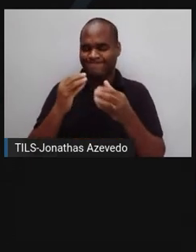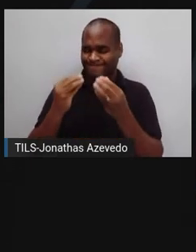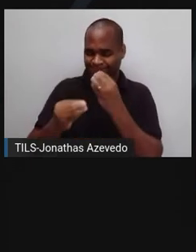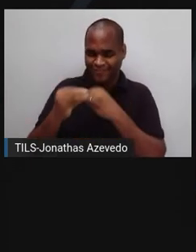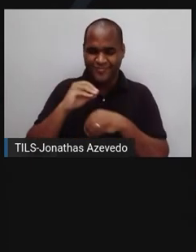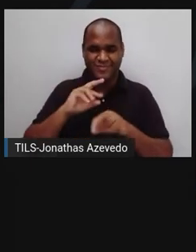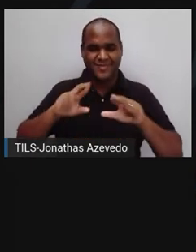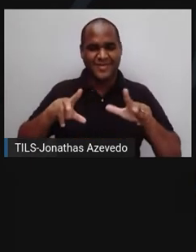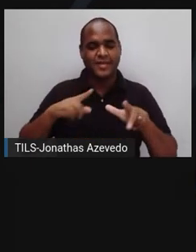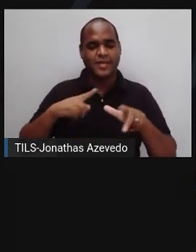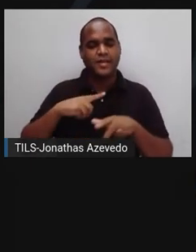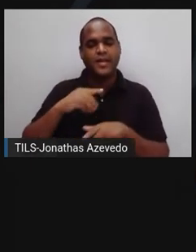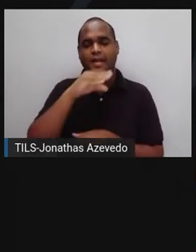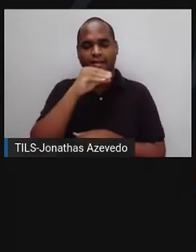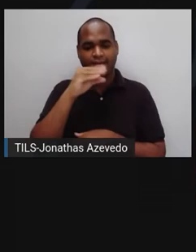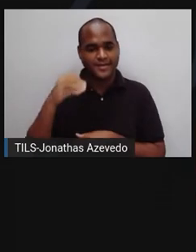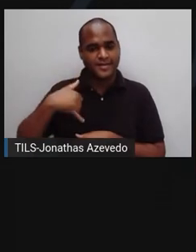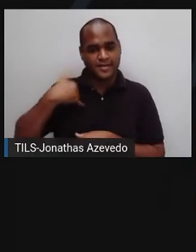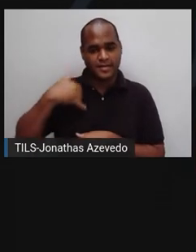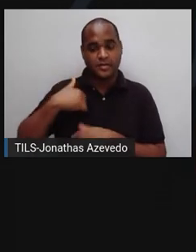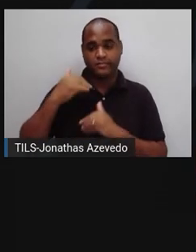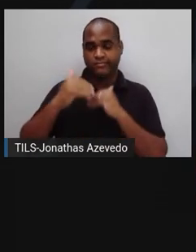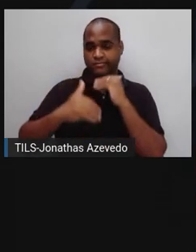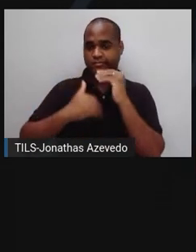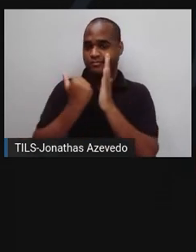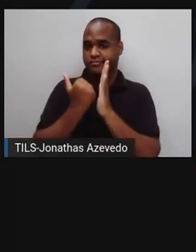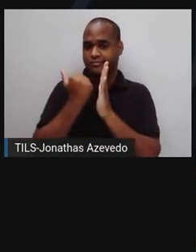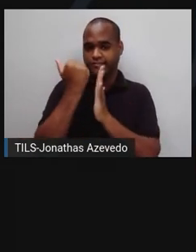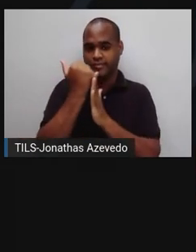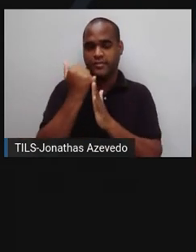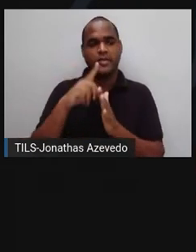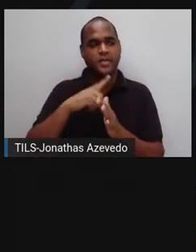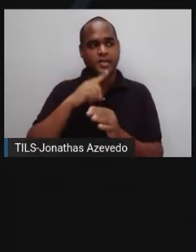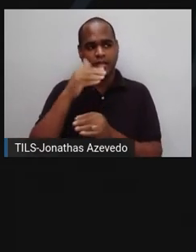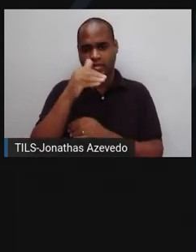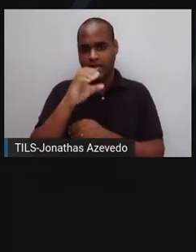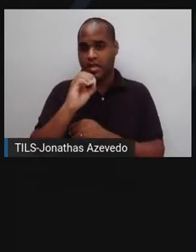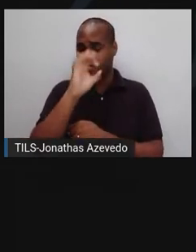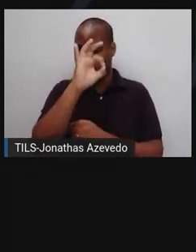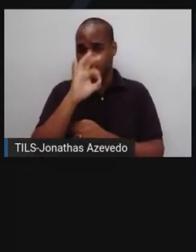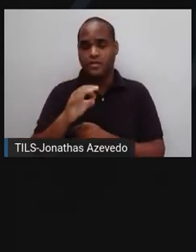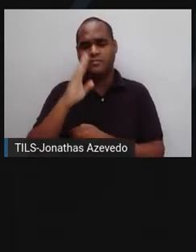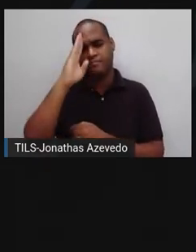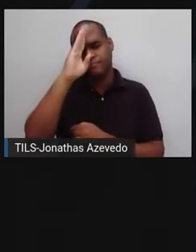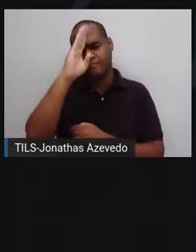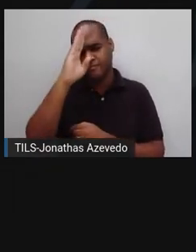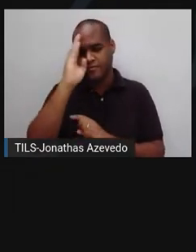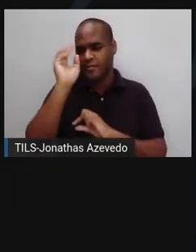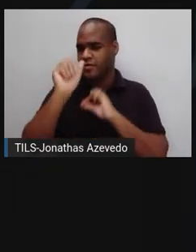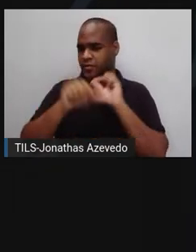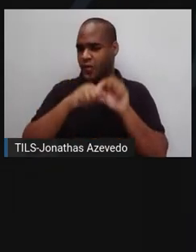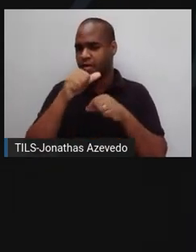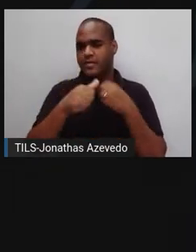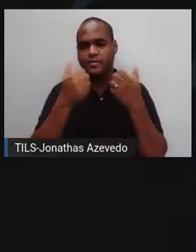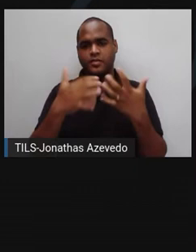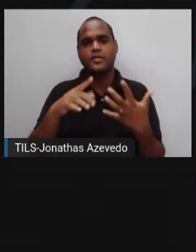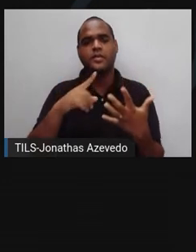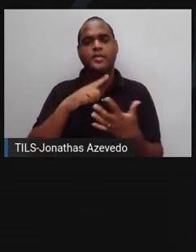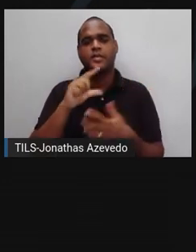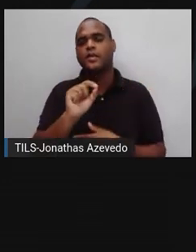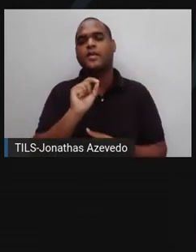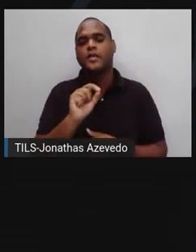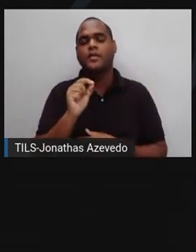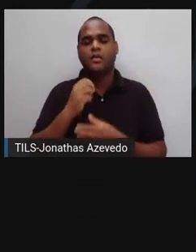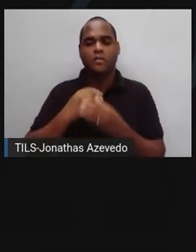na adolescência esse índice aumenta e chega a 10 por cento os principais transtornos alimentares são